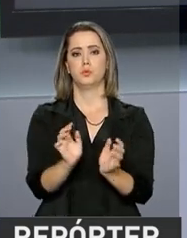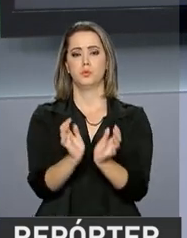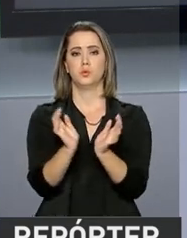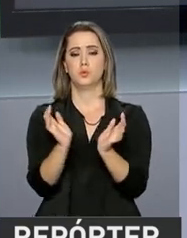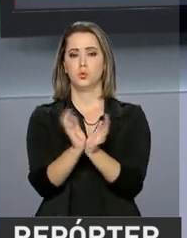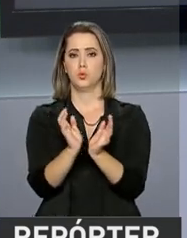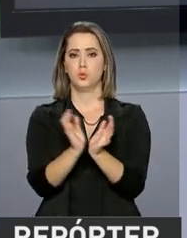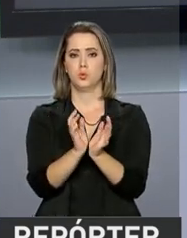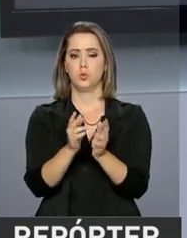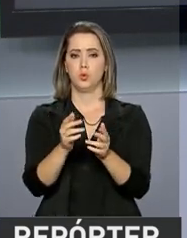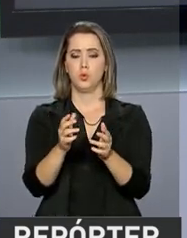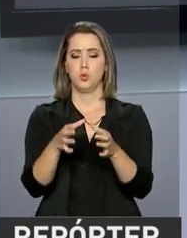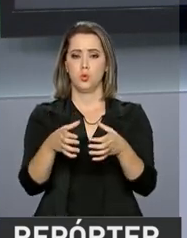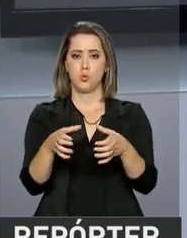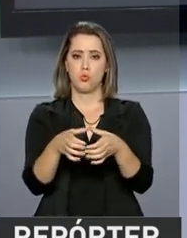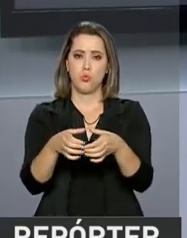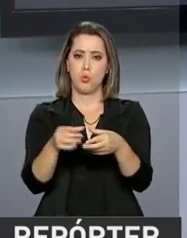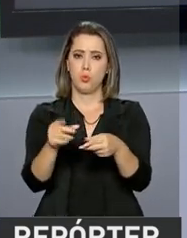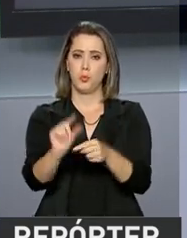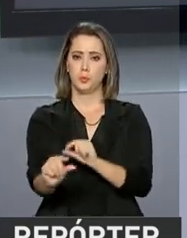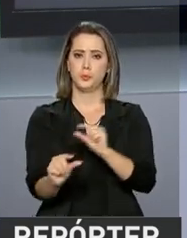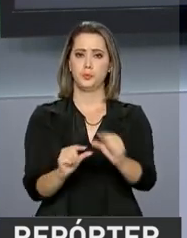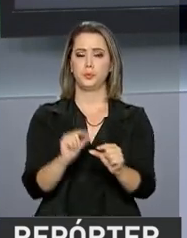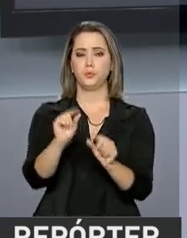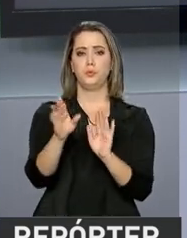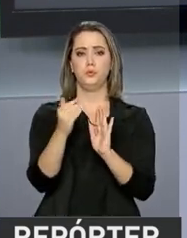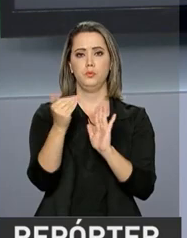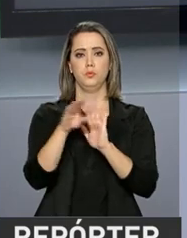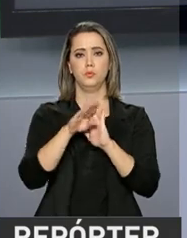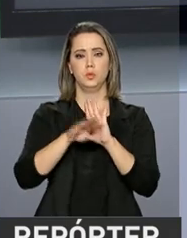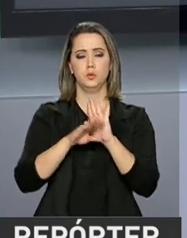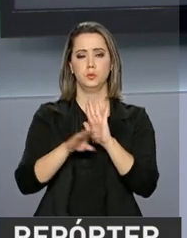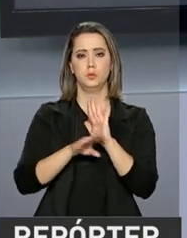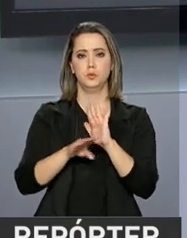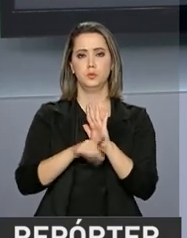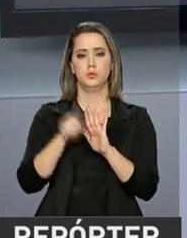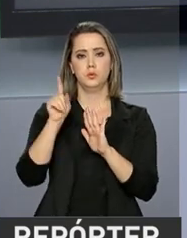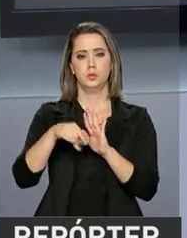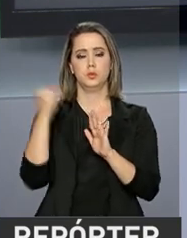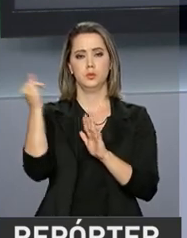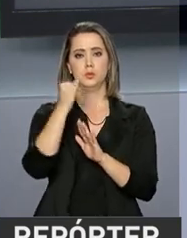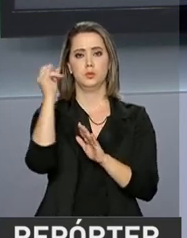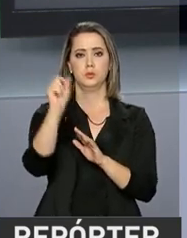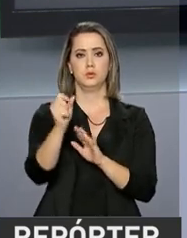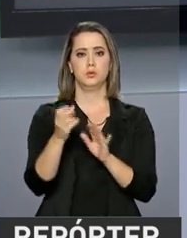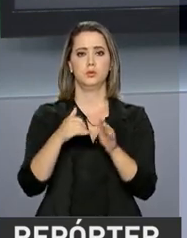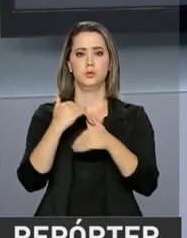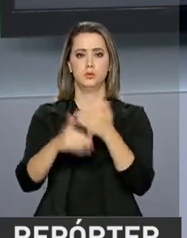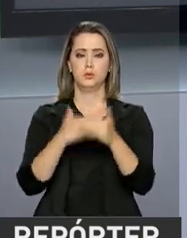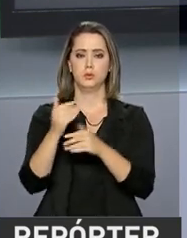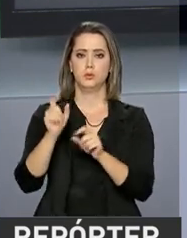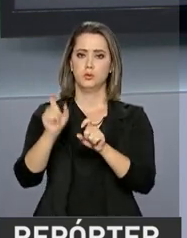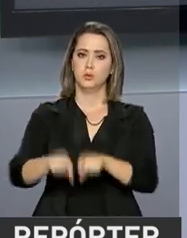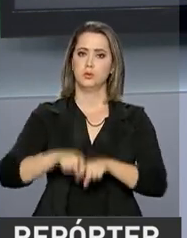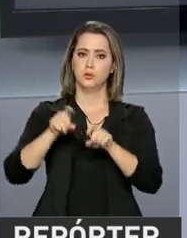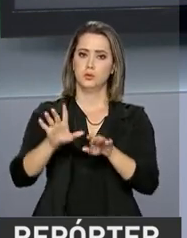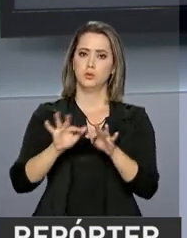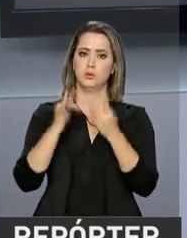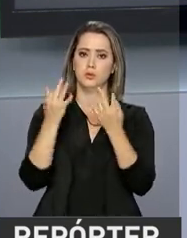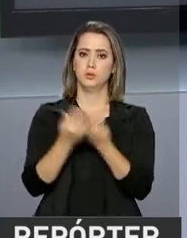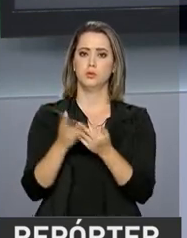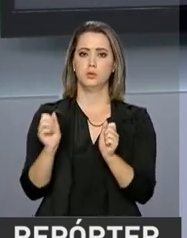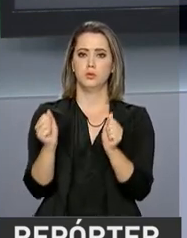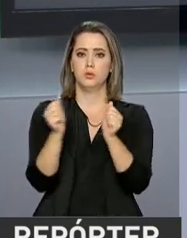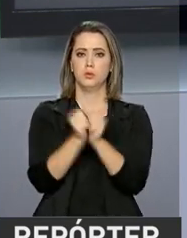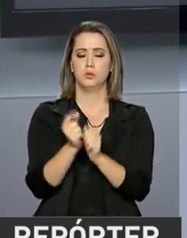os programas do governo federal são fundamentais para o desenvolvimento da Agricultura Familiar no país juntas as ações são